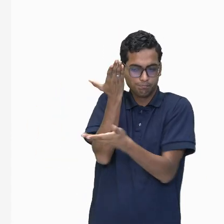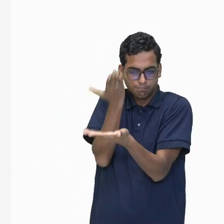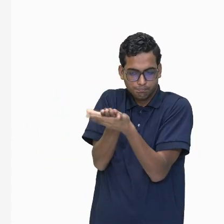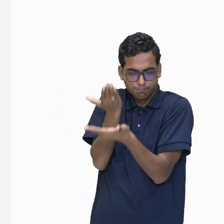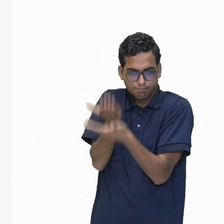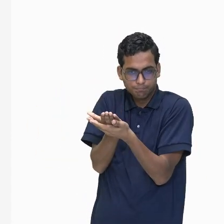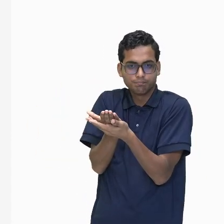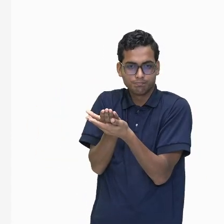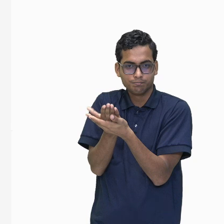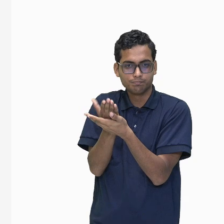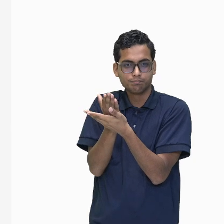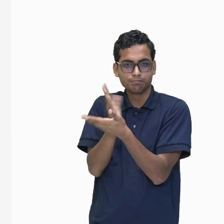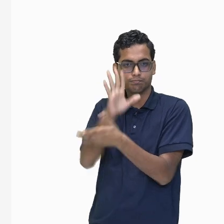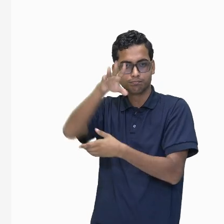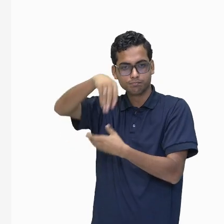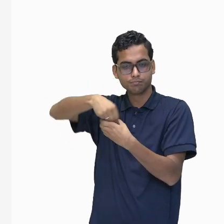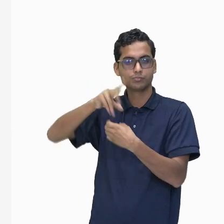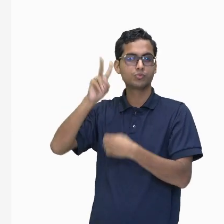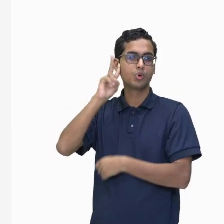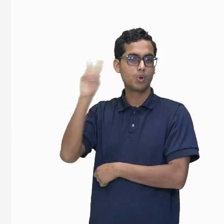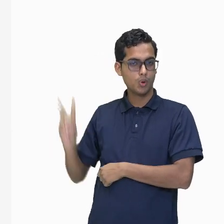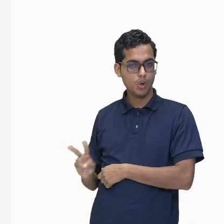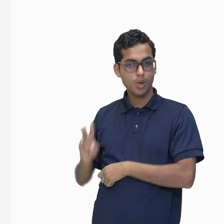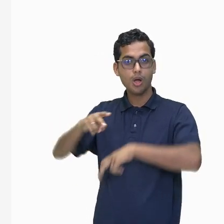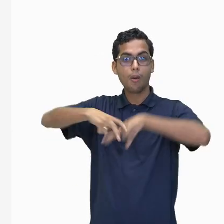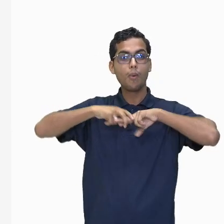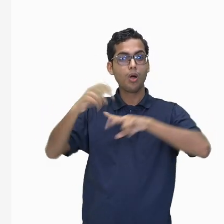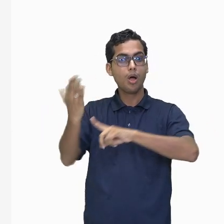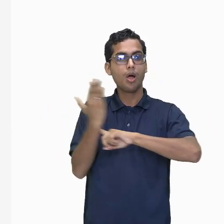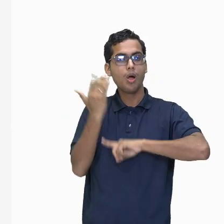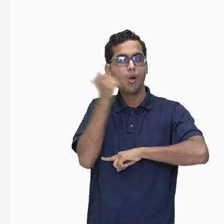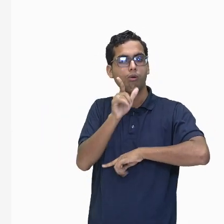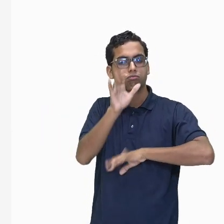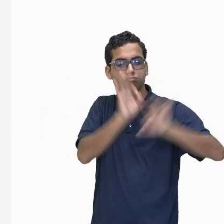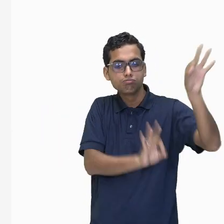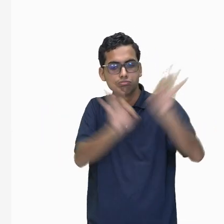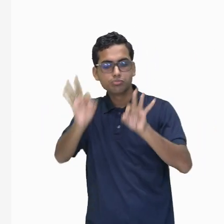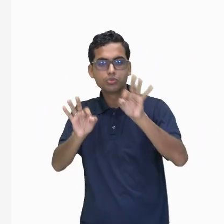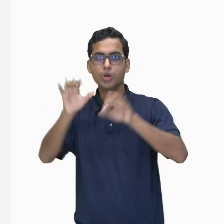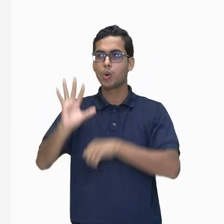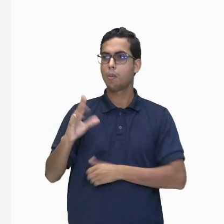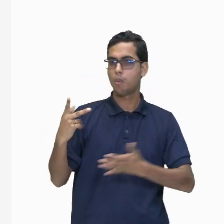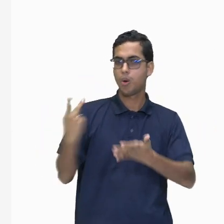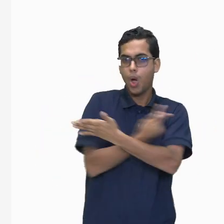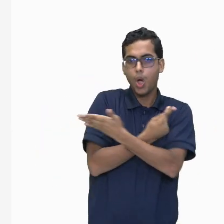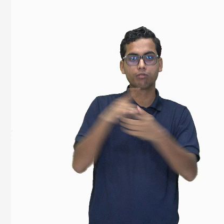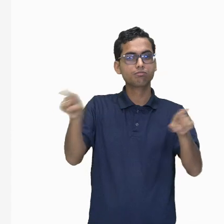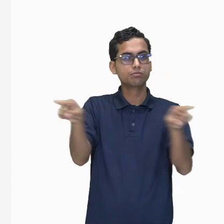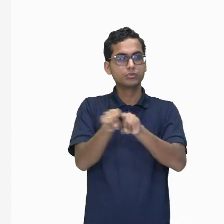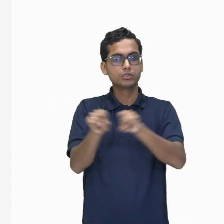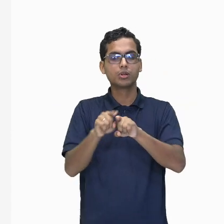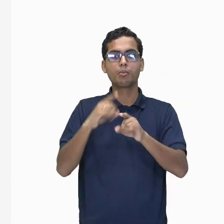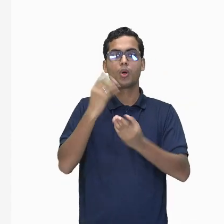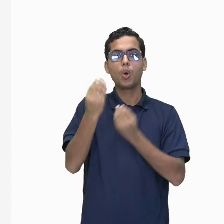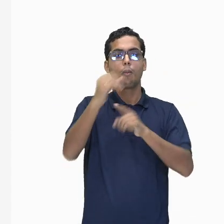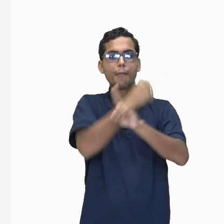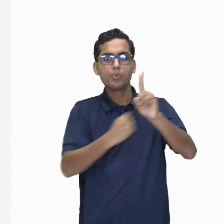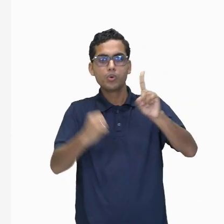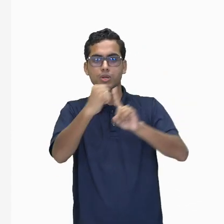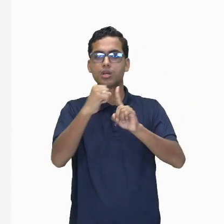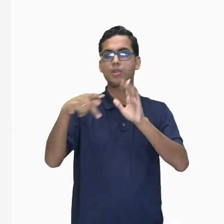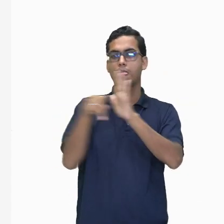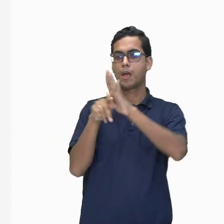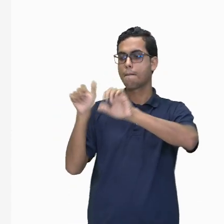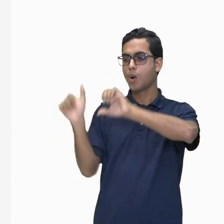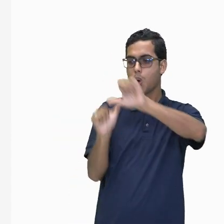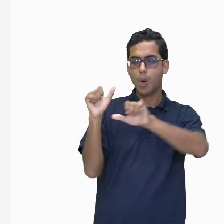história. Ele nos ajuda a organizar os eventos e a entender as mudanças que ocorrem nas sociedades ao longo dos